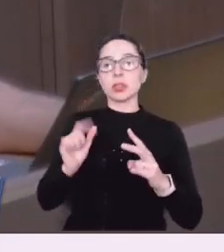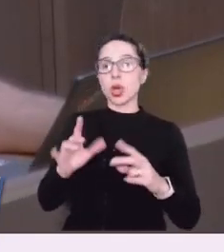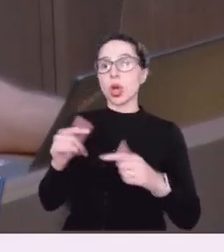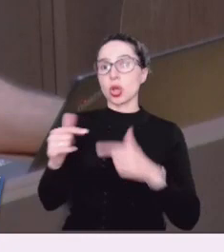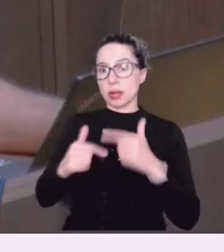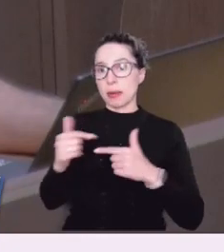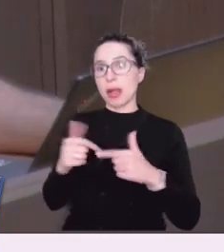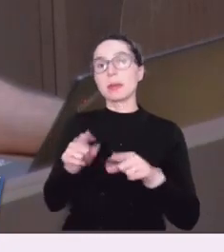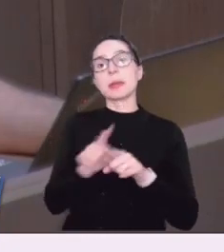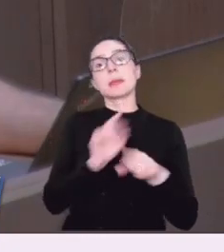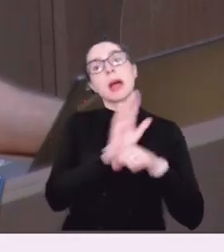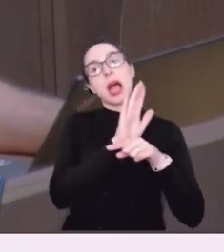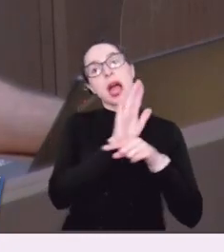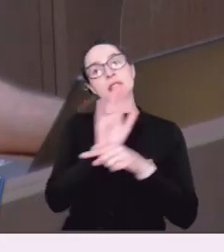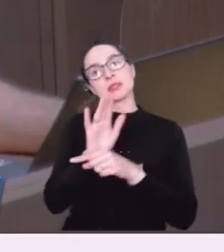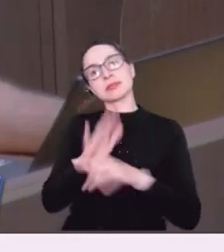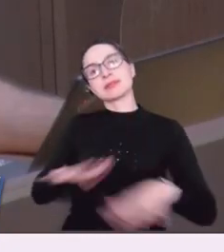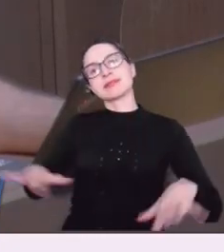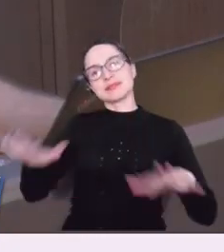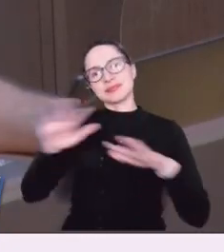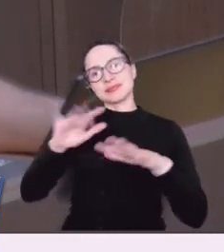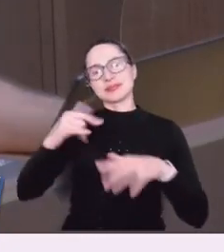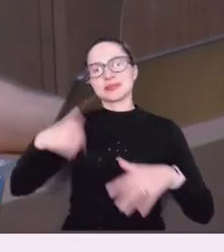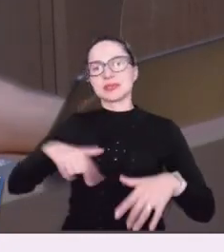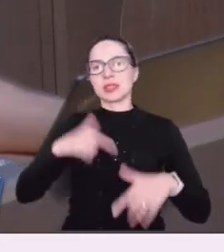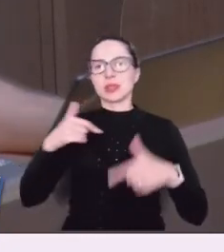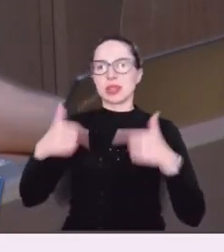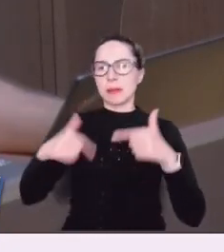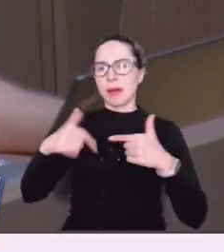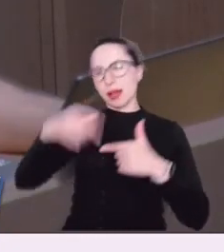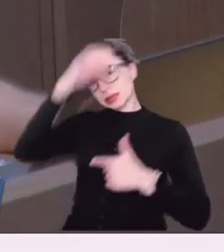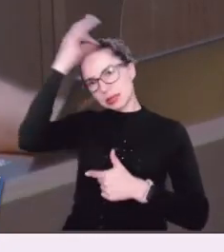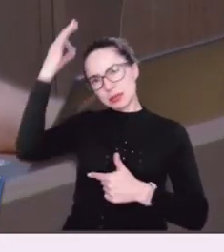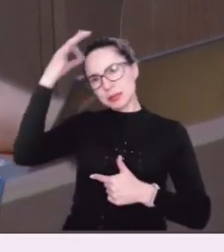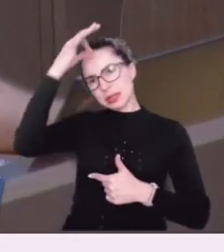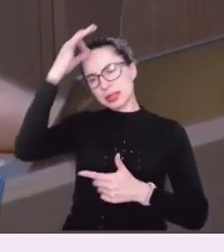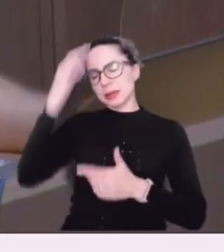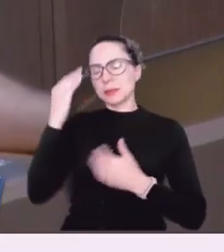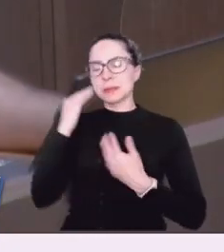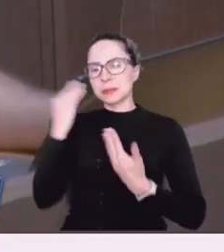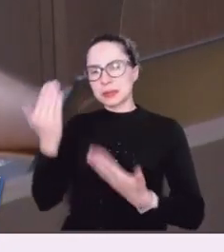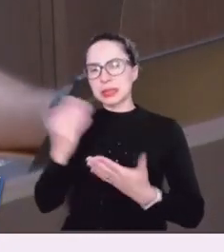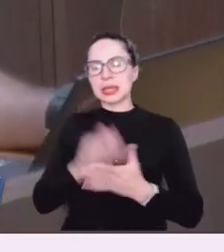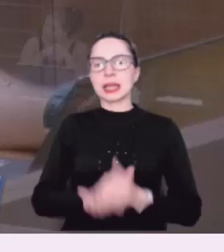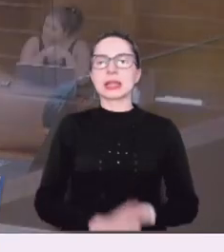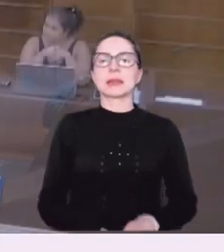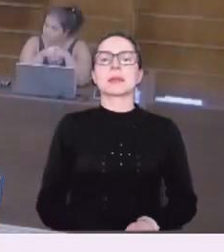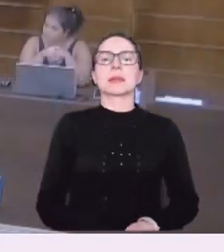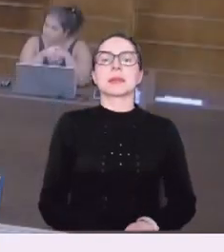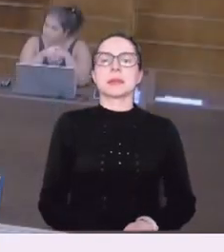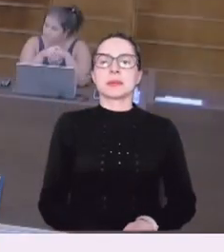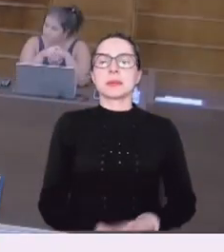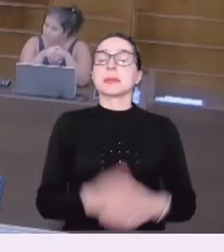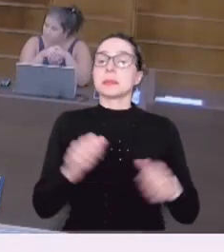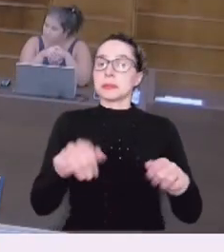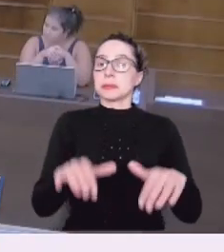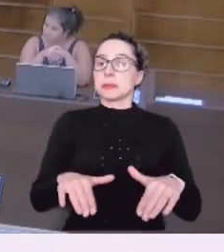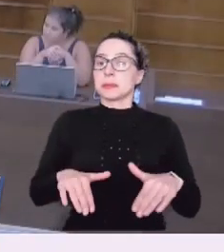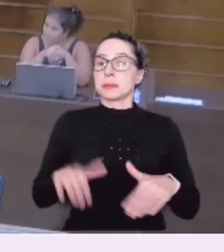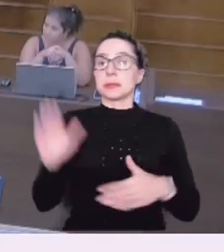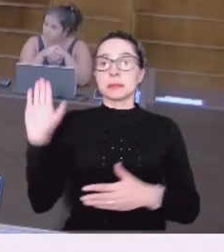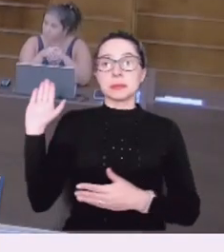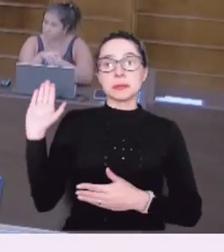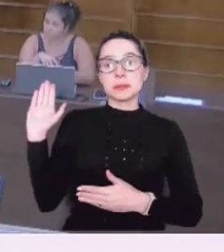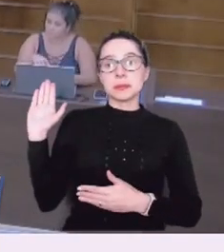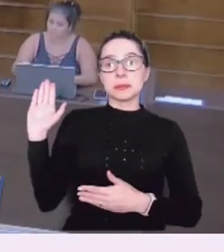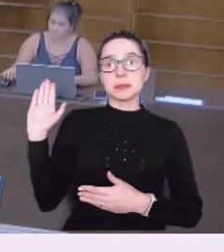a todos nós nas nossas tarefas espíritas aqui. Obrigado pela oportunidade, senhor. Com a palavra, plenário. Peço